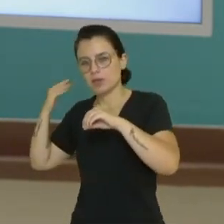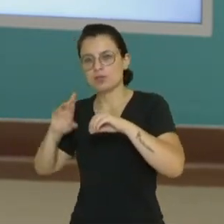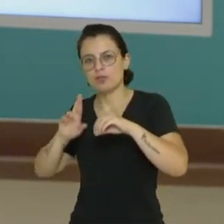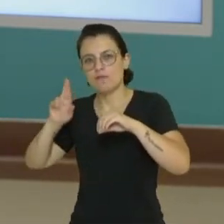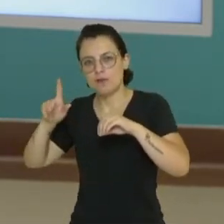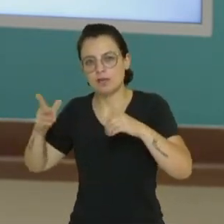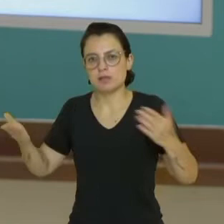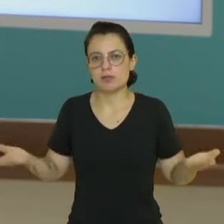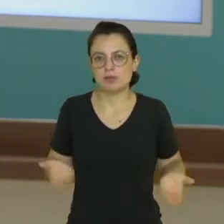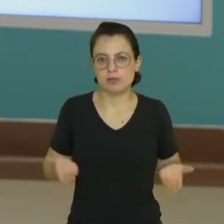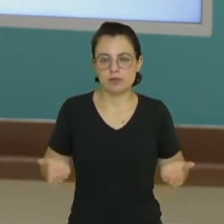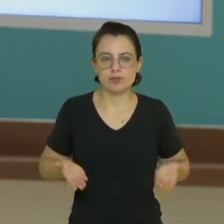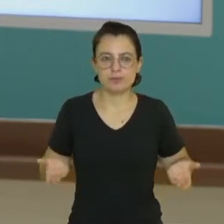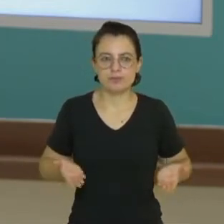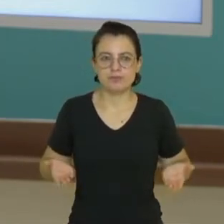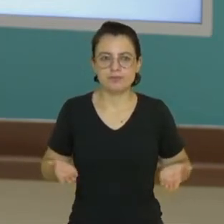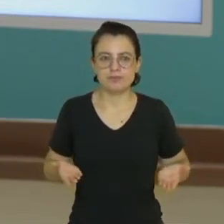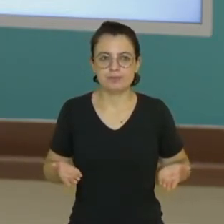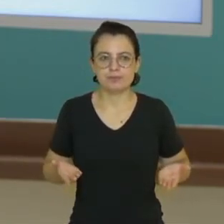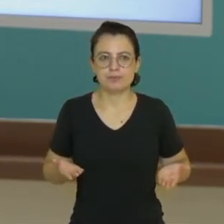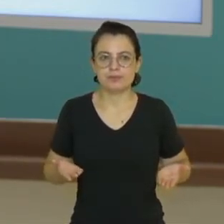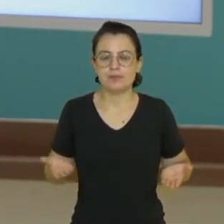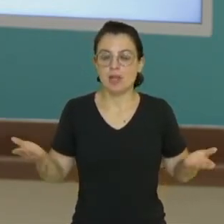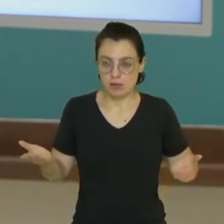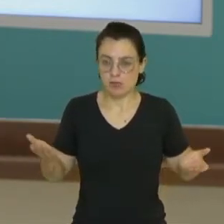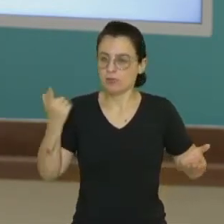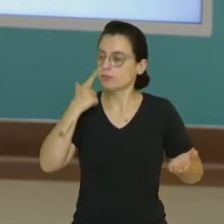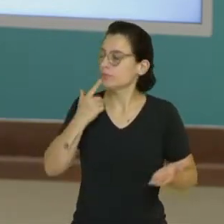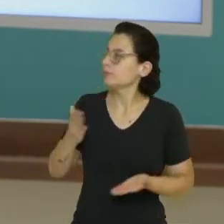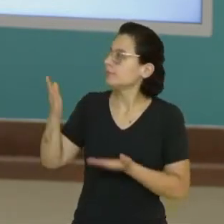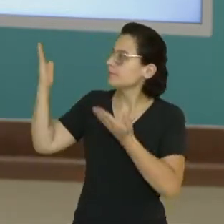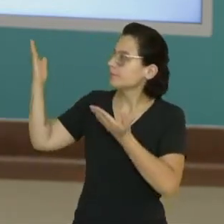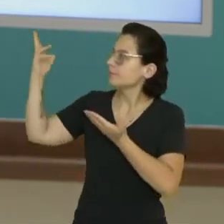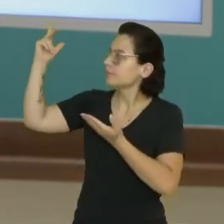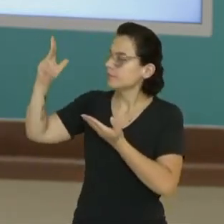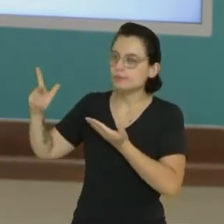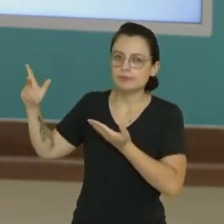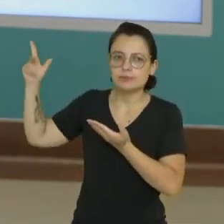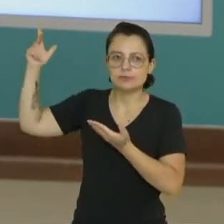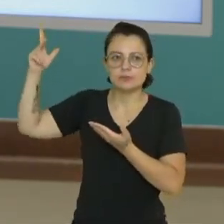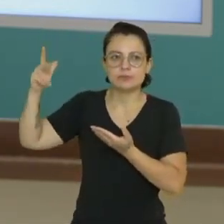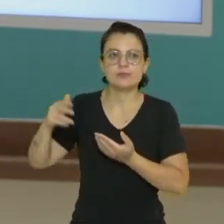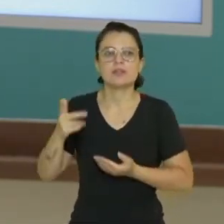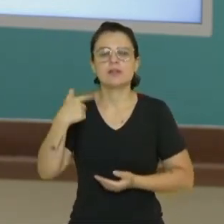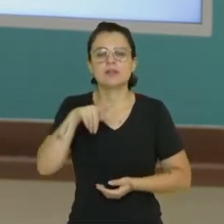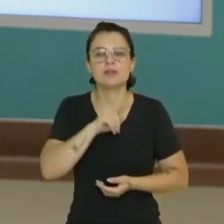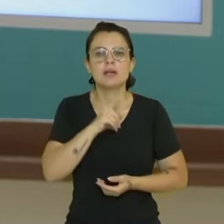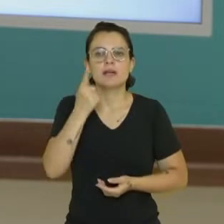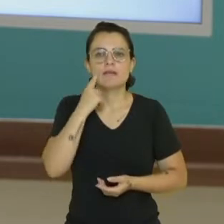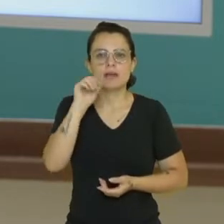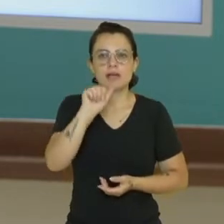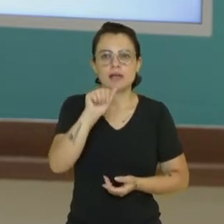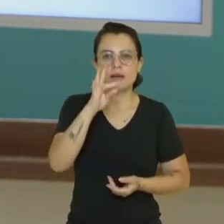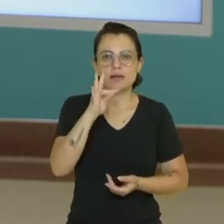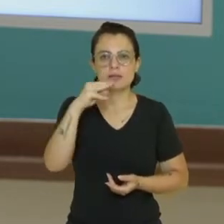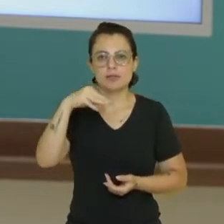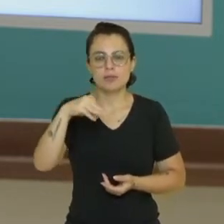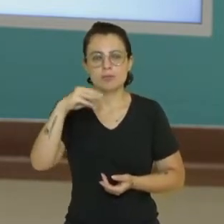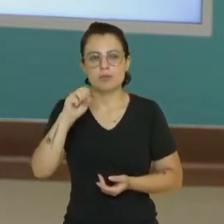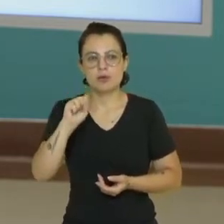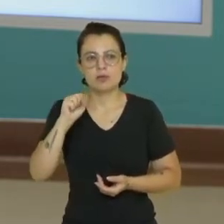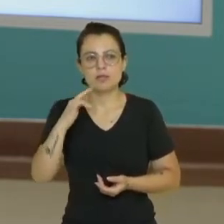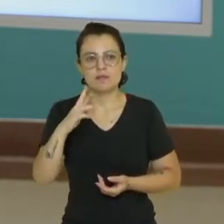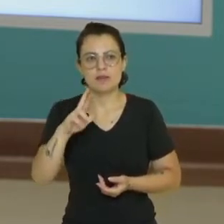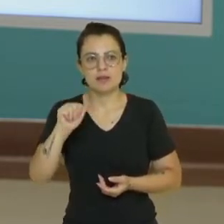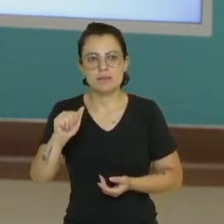atual. Novamente aquela animação que nós já conhecemos, e aqui a gente vai fazer agora um recorte então para a atmosfera. Lembra que